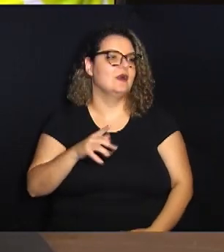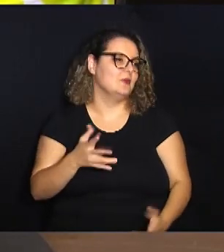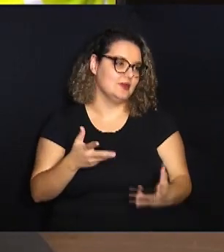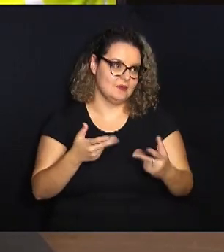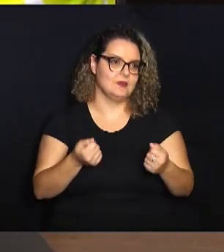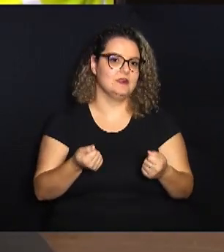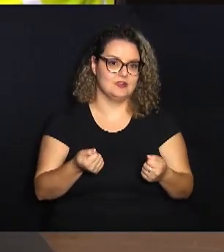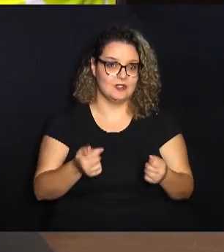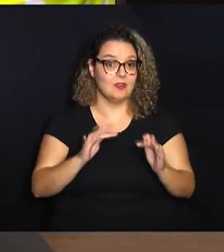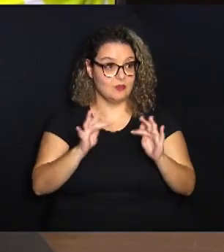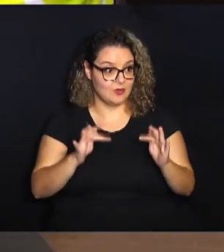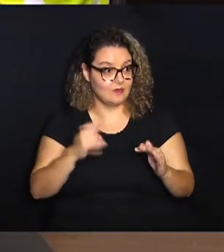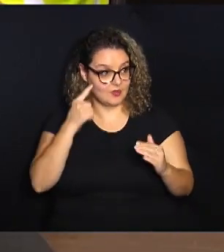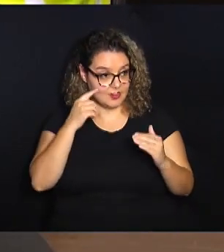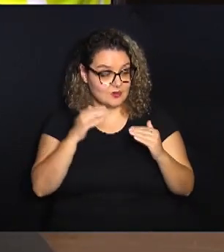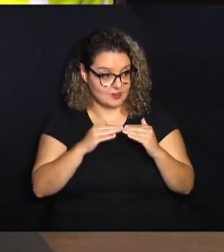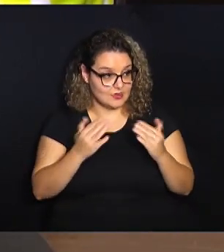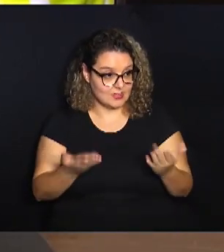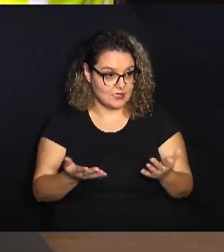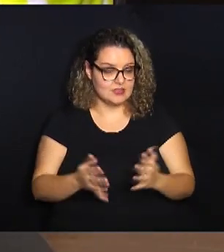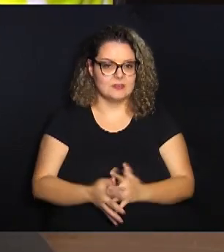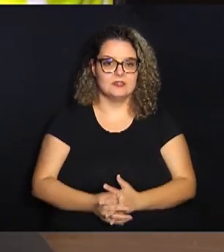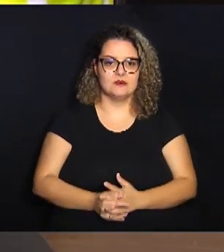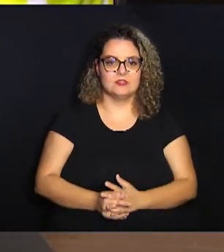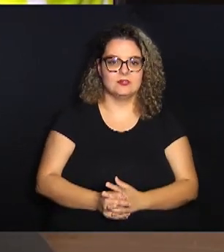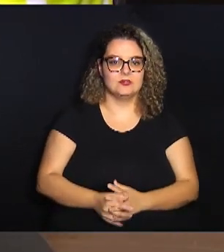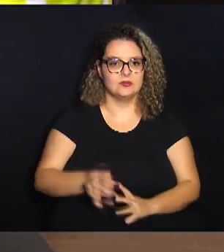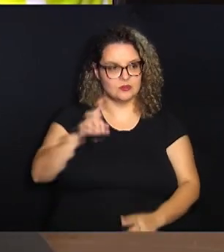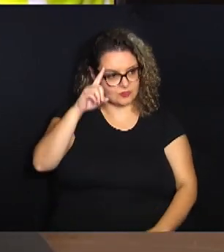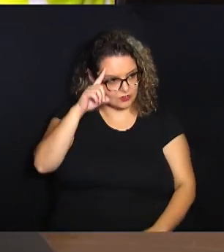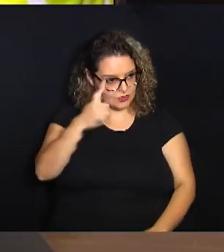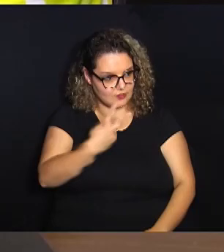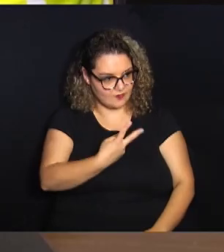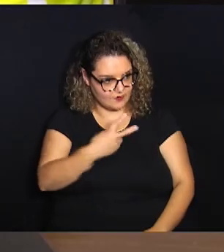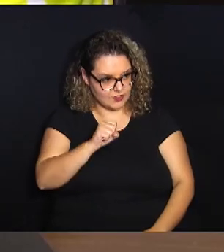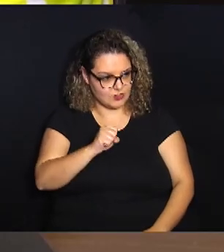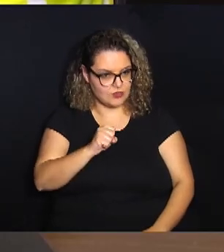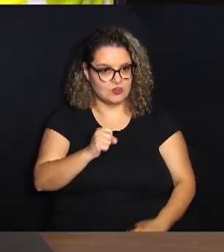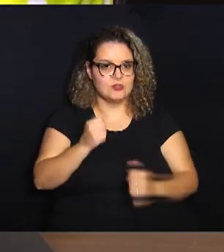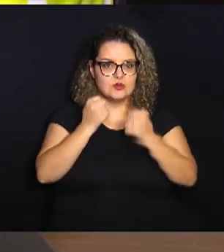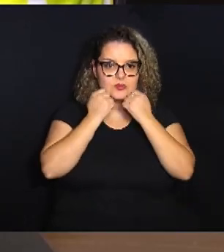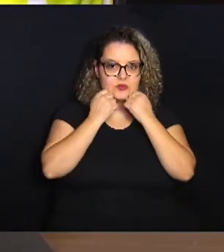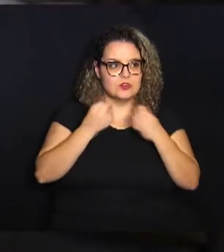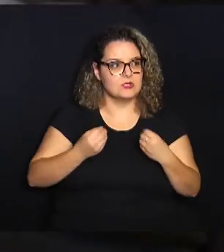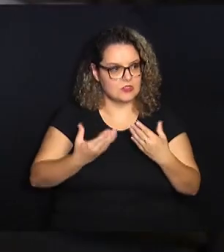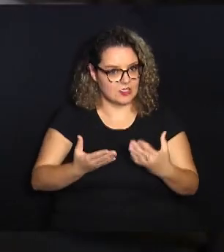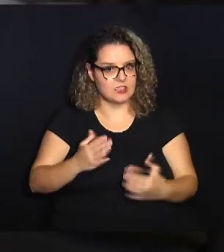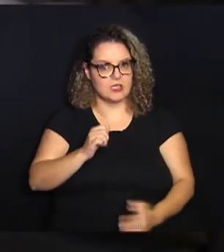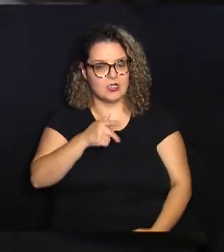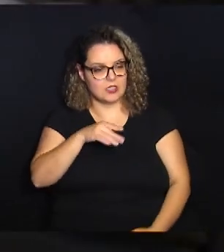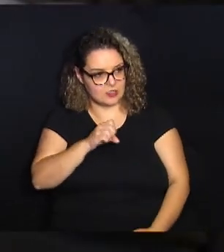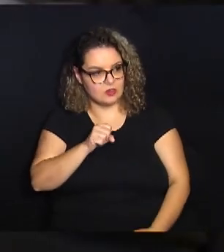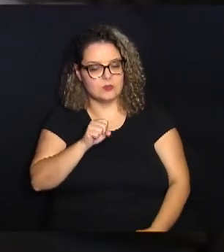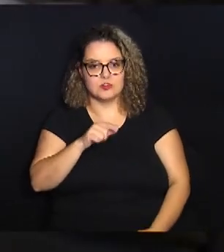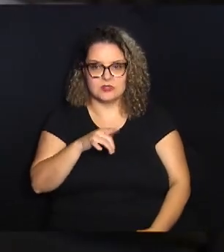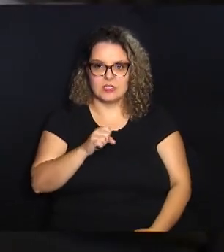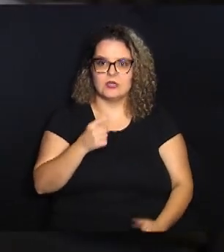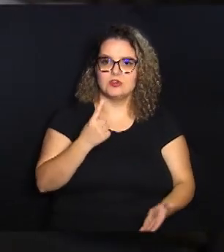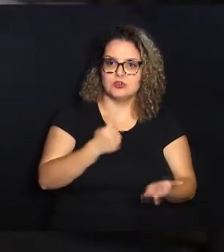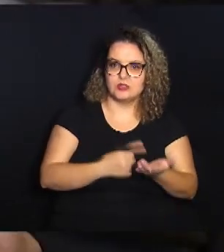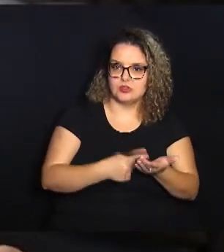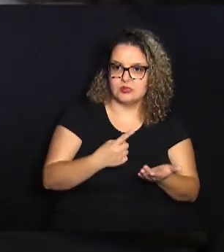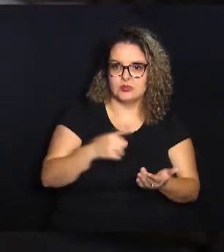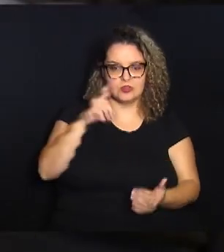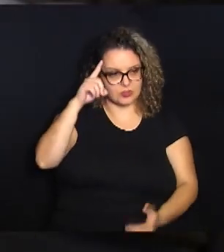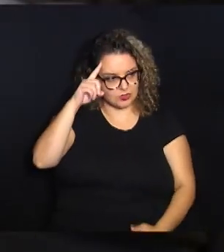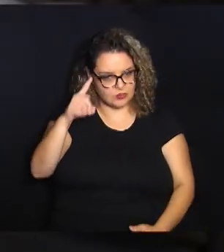uma feliz coincidência, no dia 28 de junho, que foi entregue a Campos Sales, marca o dia